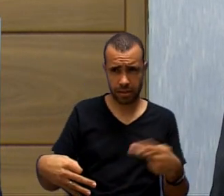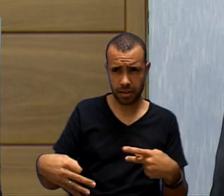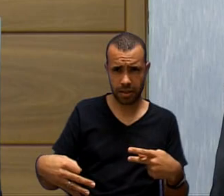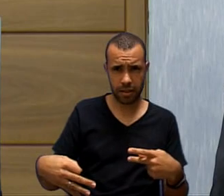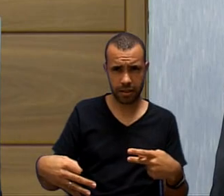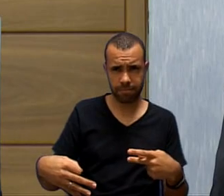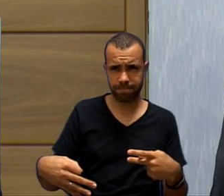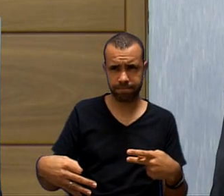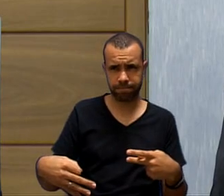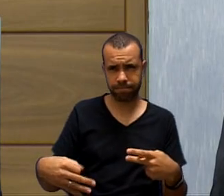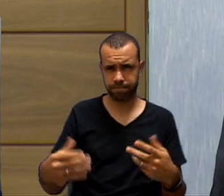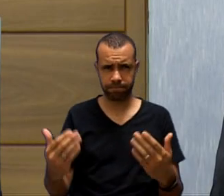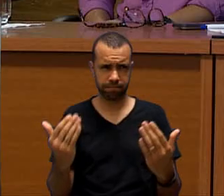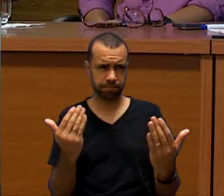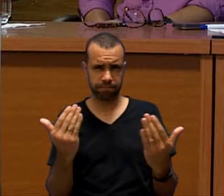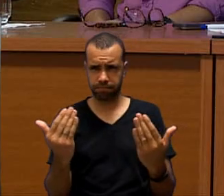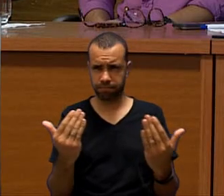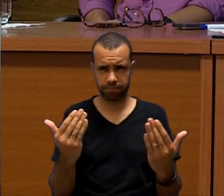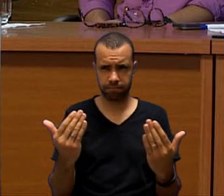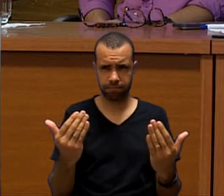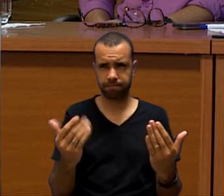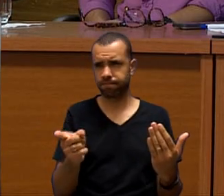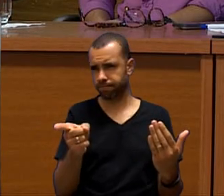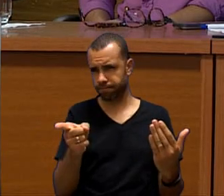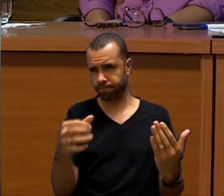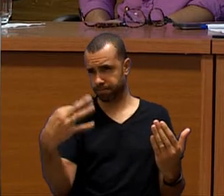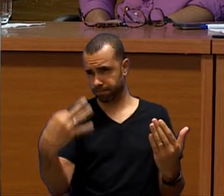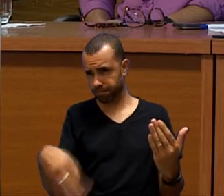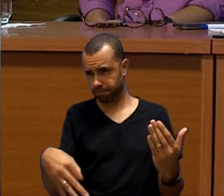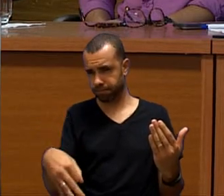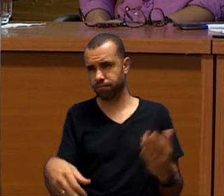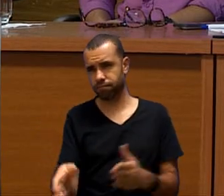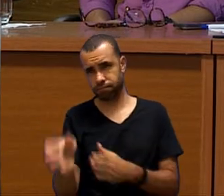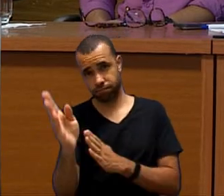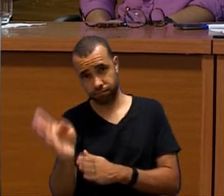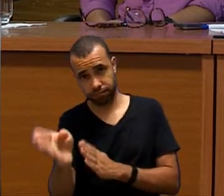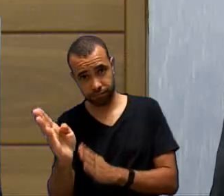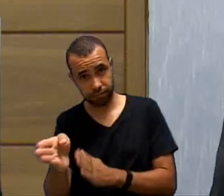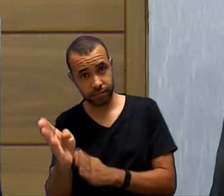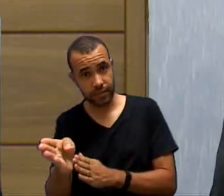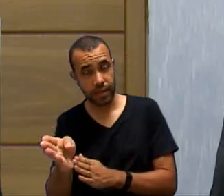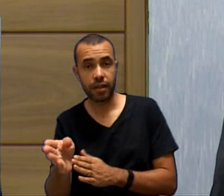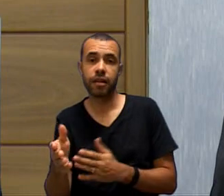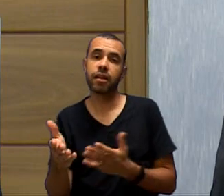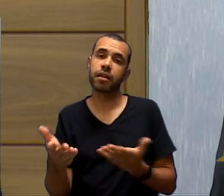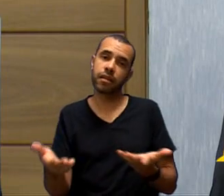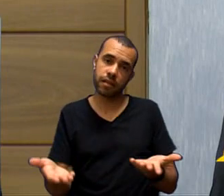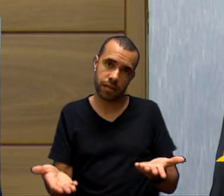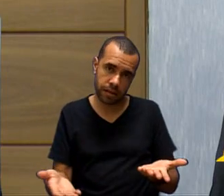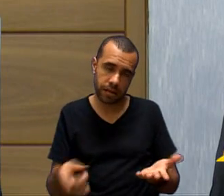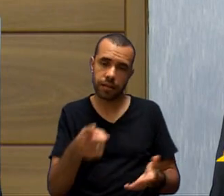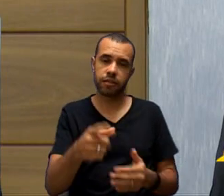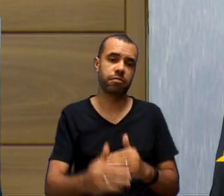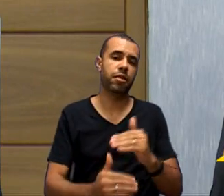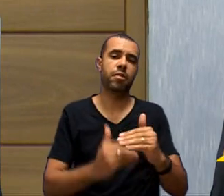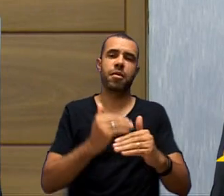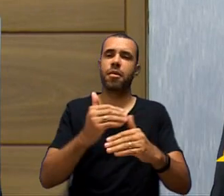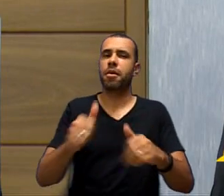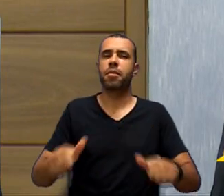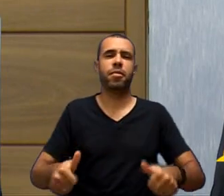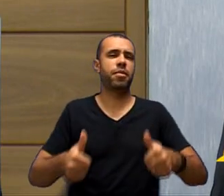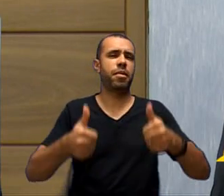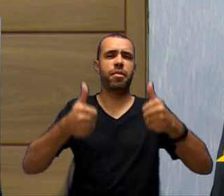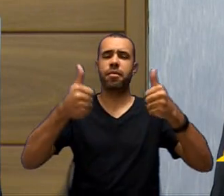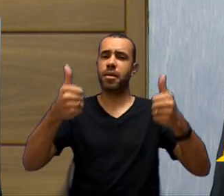praticando exatamente o correto, nós iremos com certeza ser cada vez melhores. Melhores